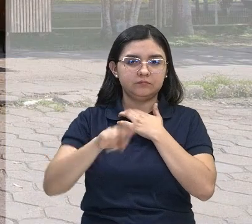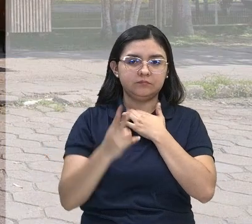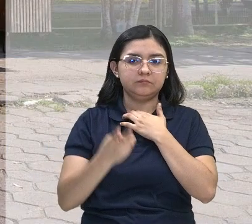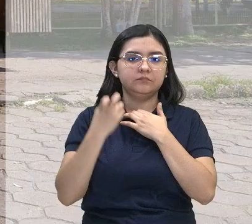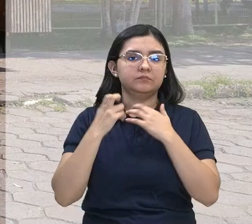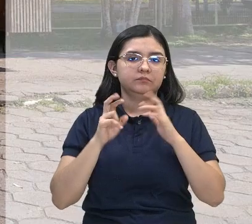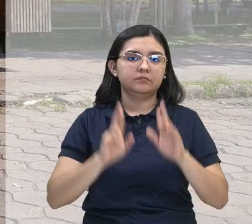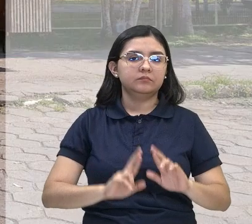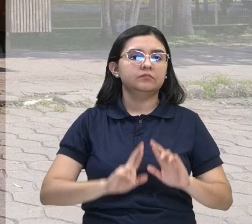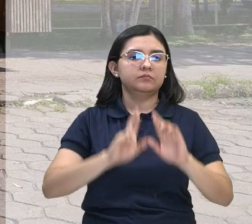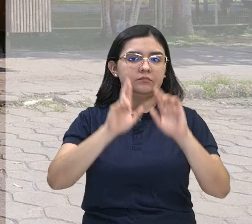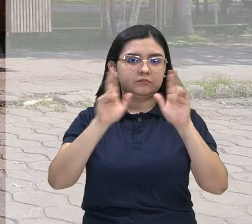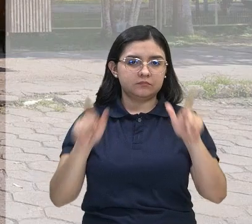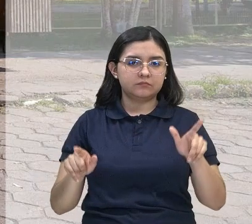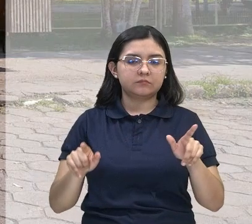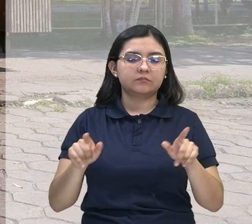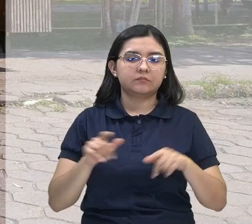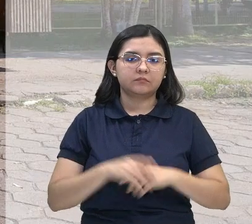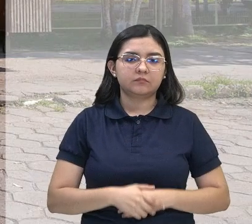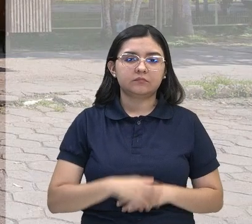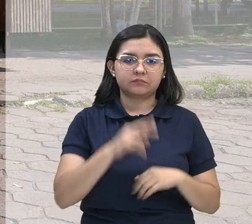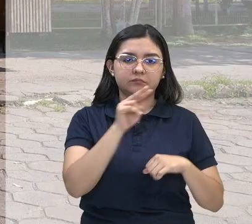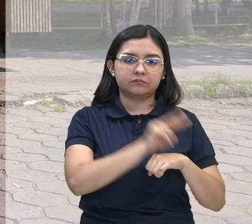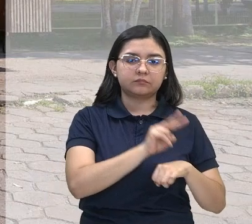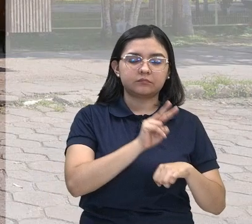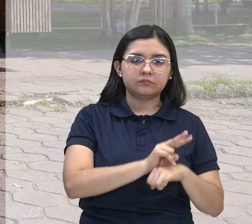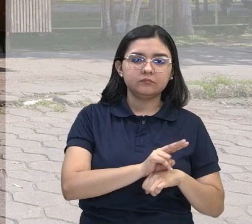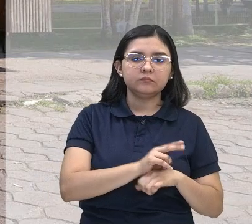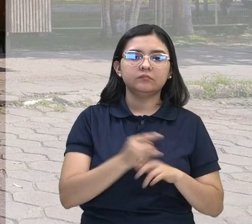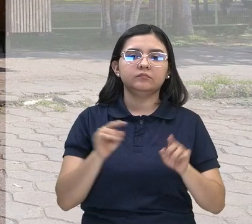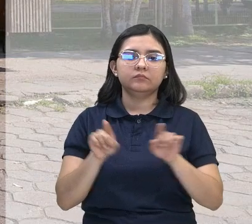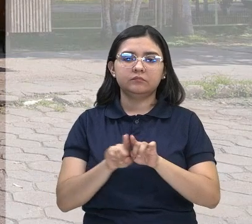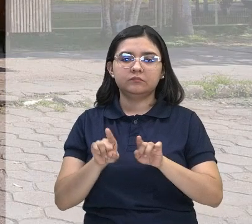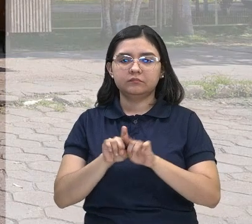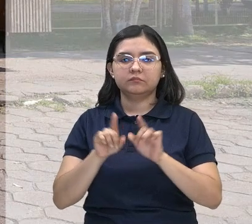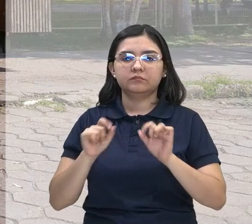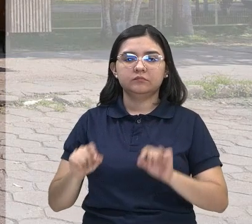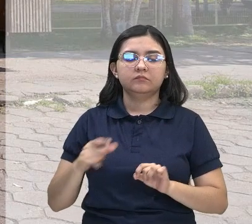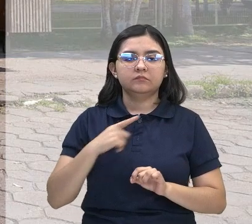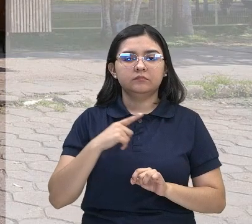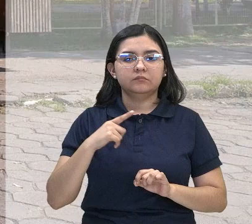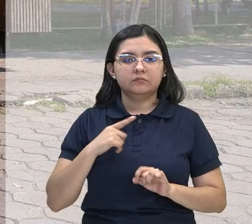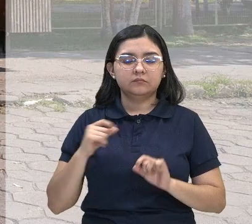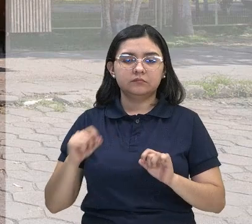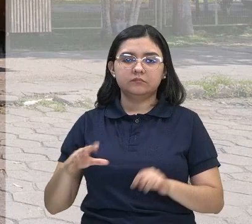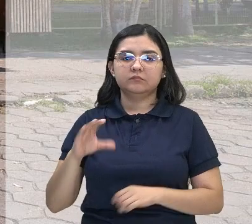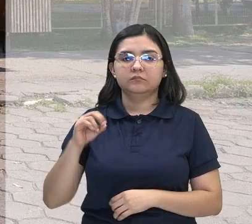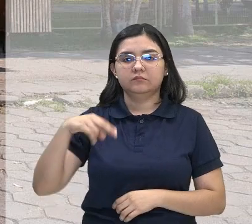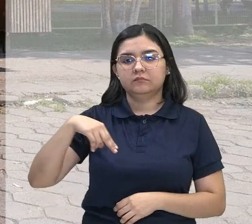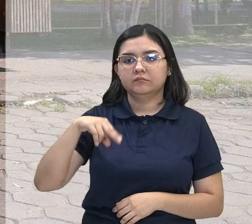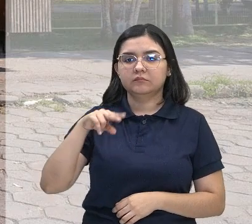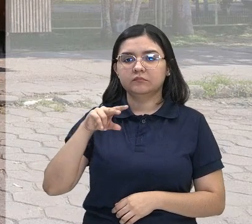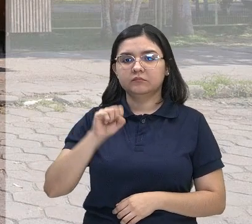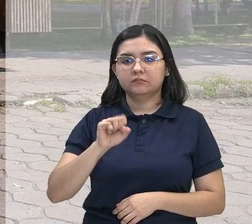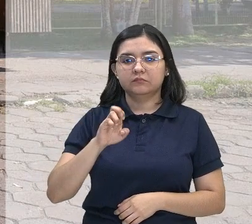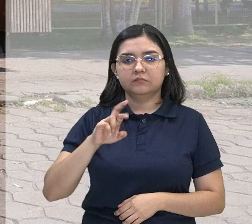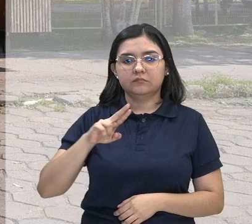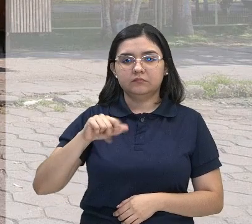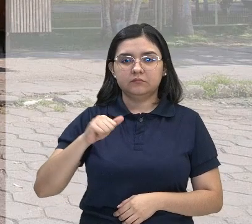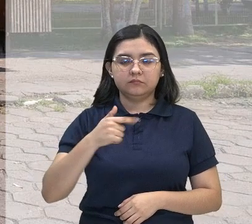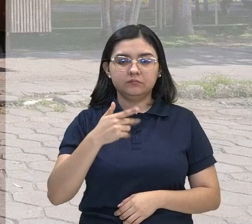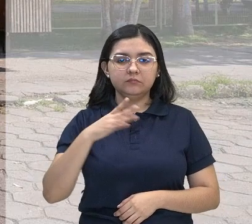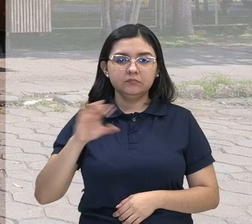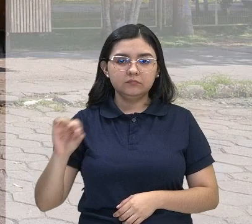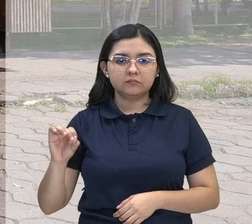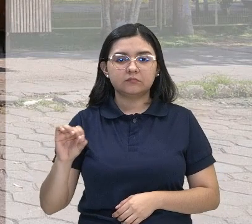uma diferença entre preservação ambiental e conservação? Repetindo,